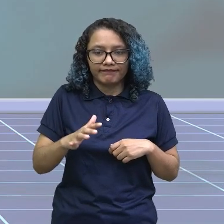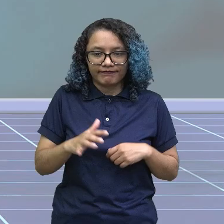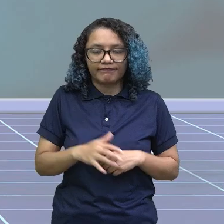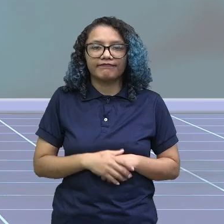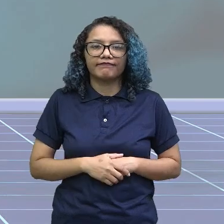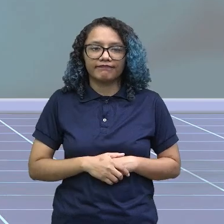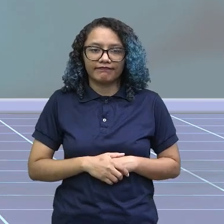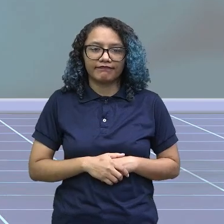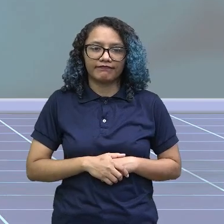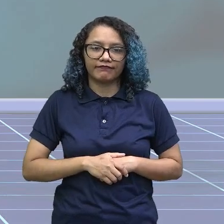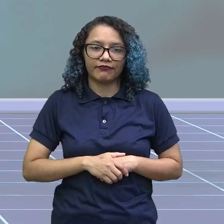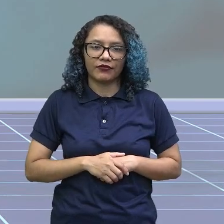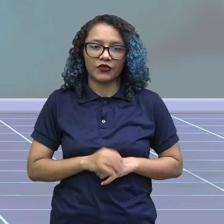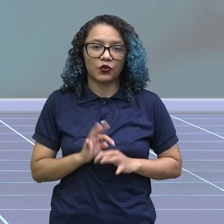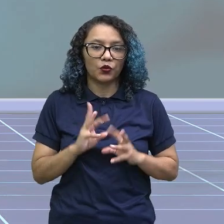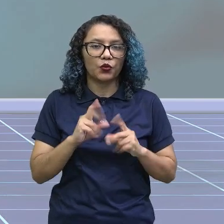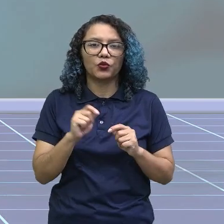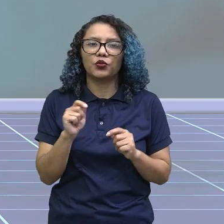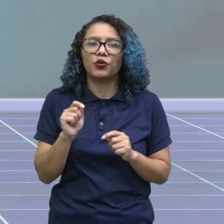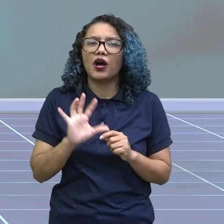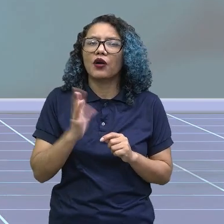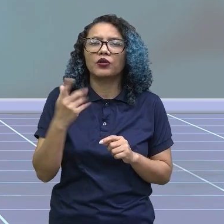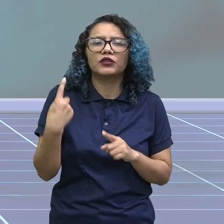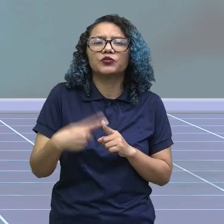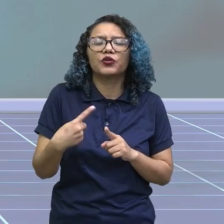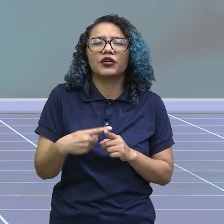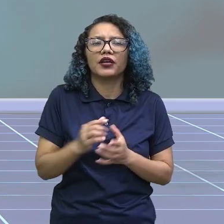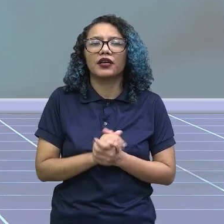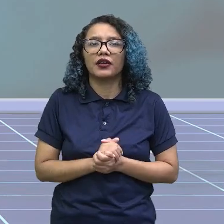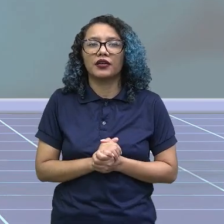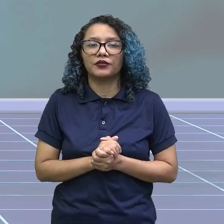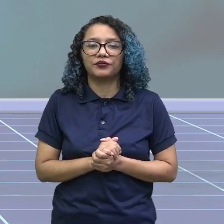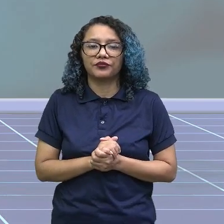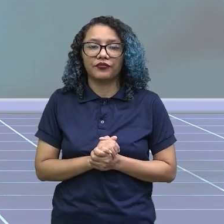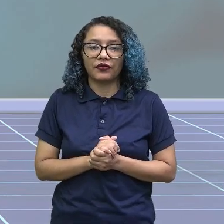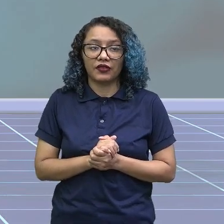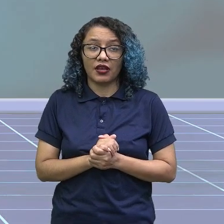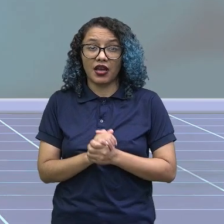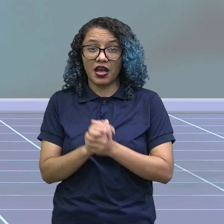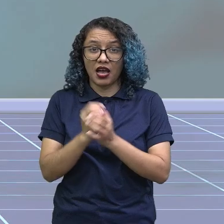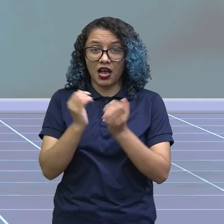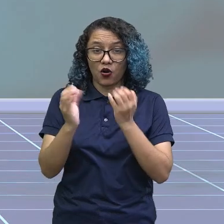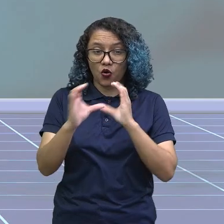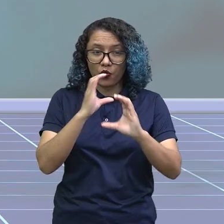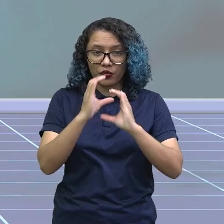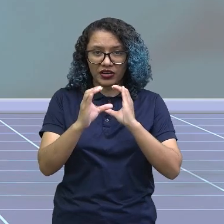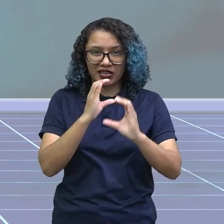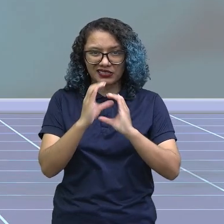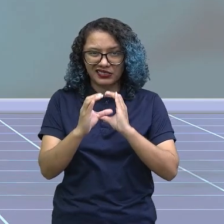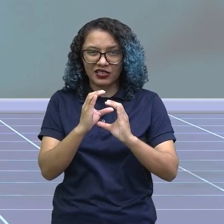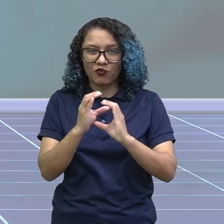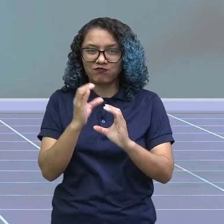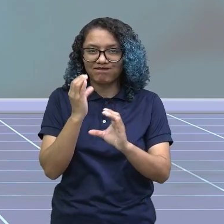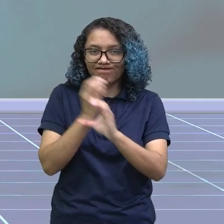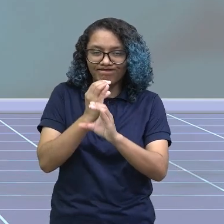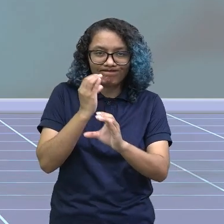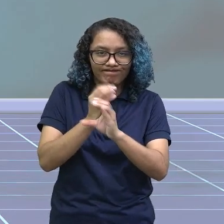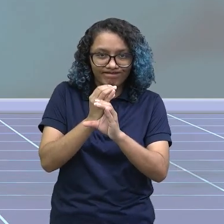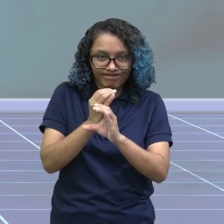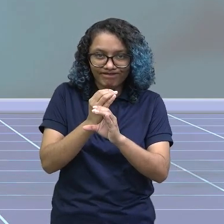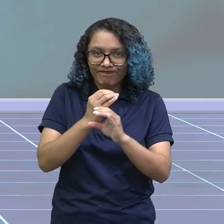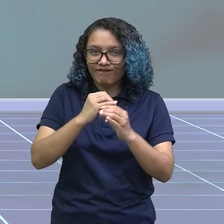situação é porque ocorre uma falha na comunicação da substância negra que está presente lá